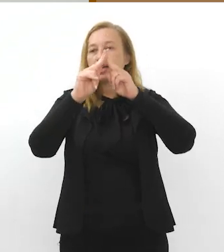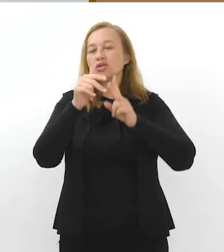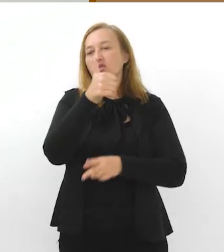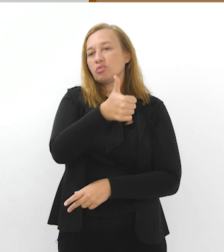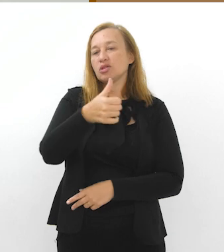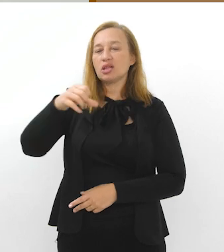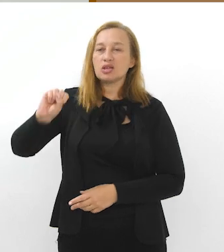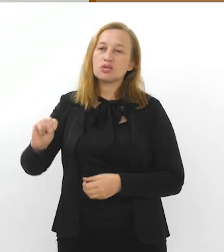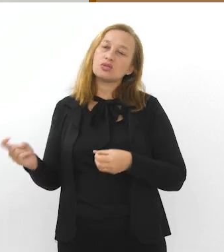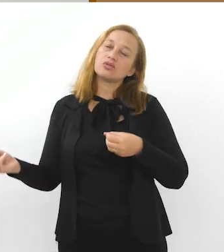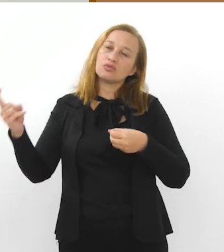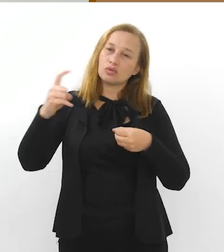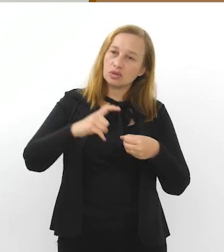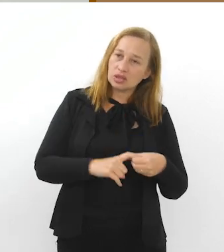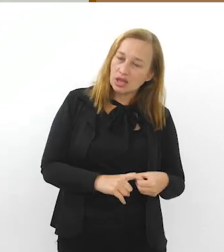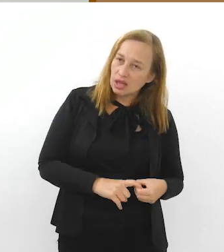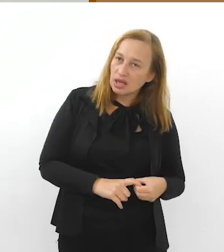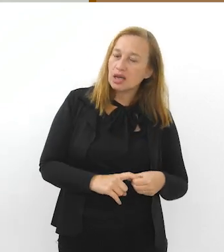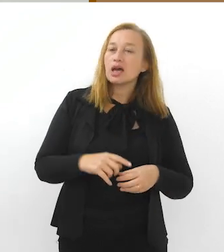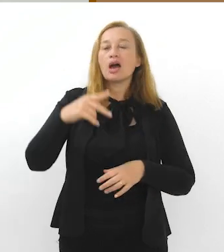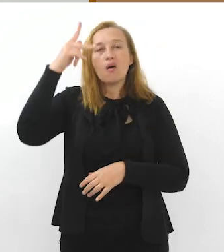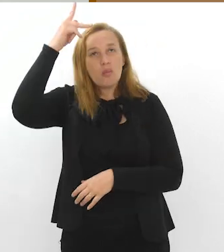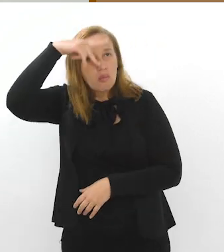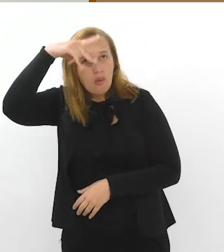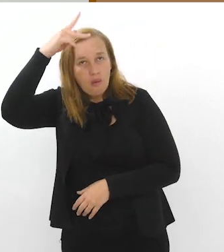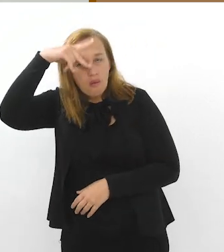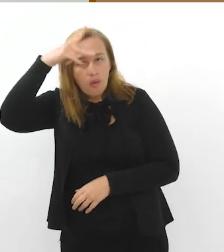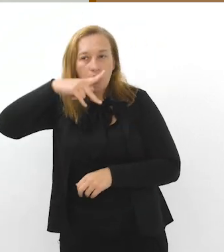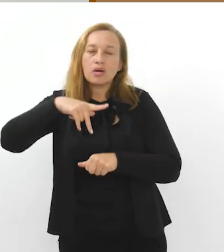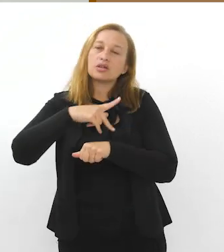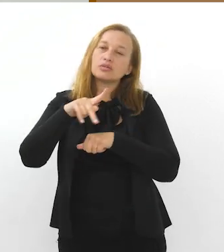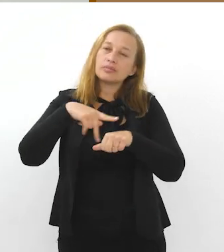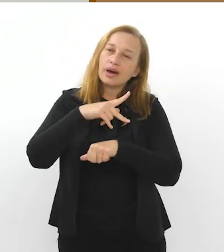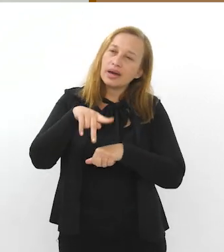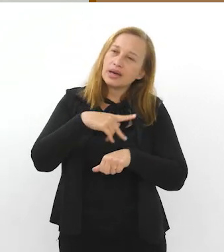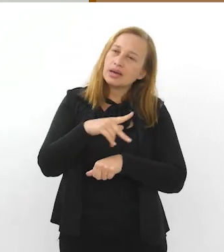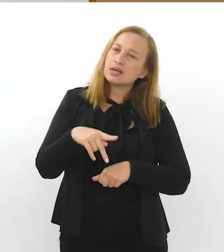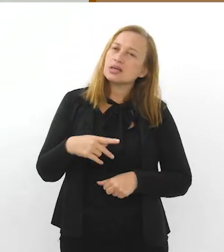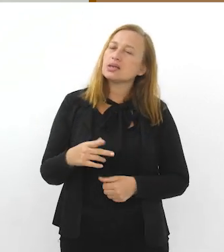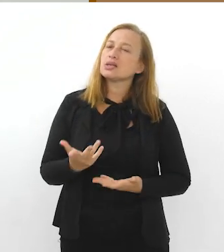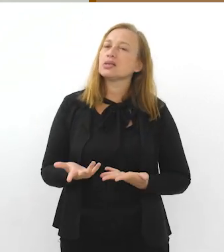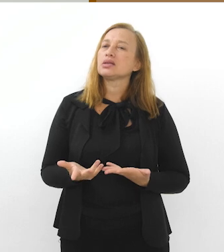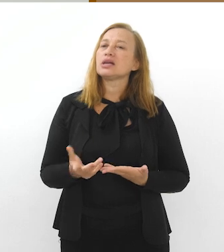Às vezes eu mando só a obra, no caso da Cracóvia, na Polônia, e essa obra foi premiada.